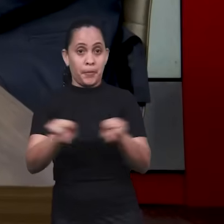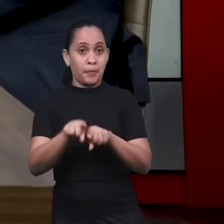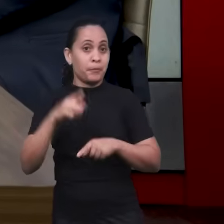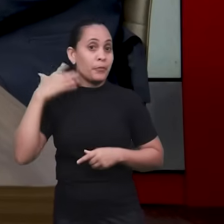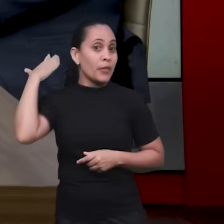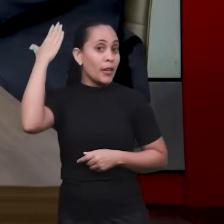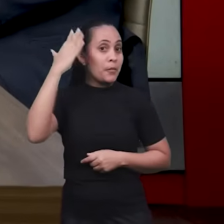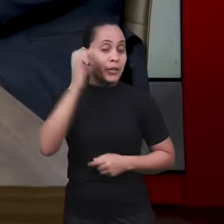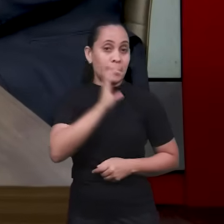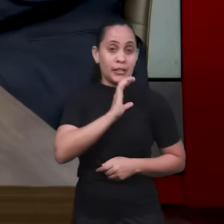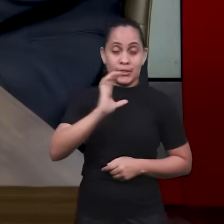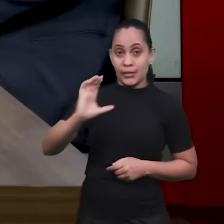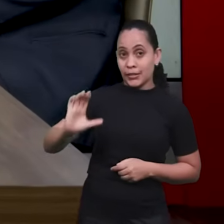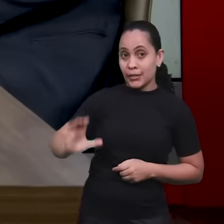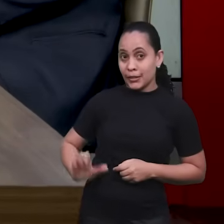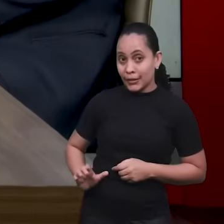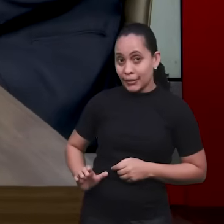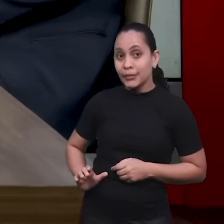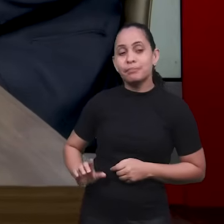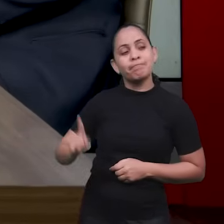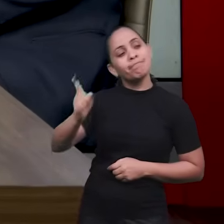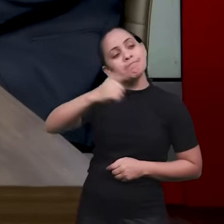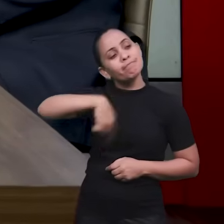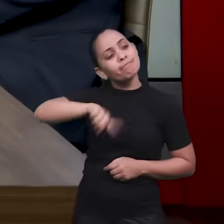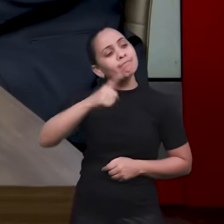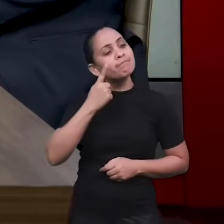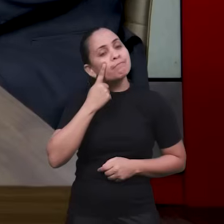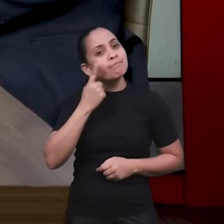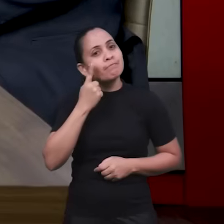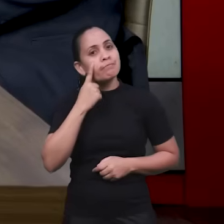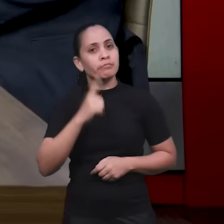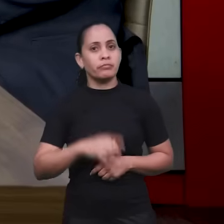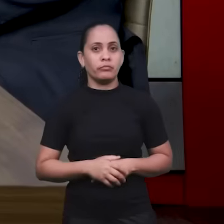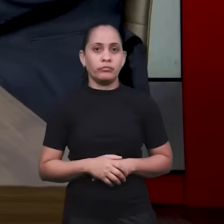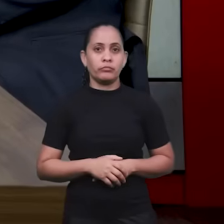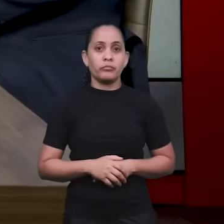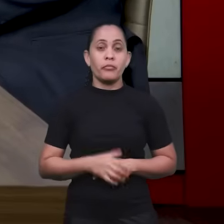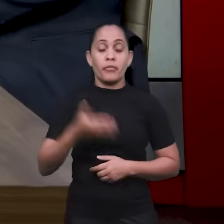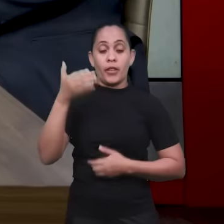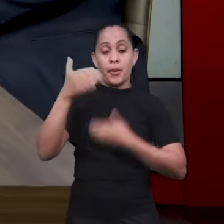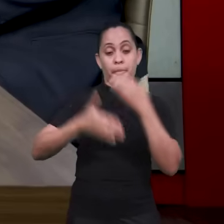por todos os atos e a mensagem de Cristo.